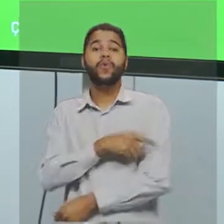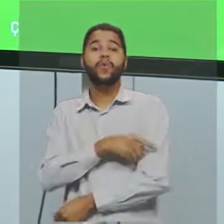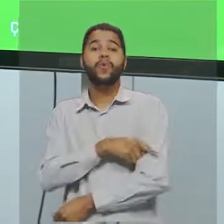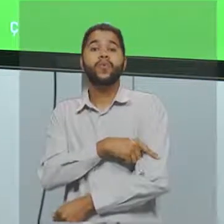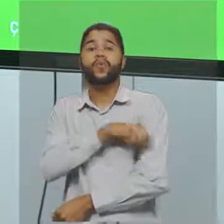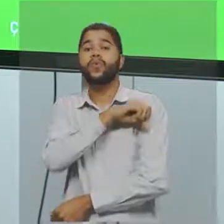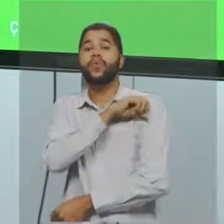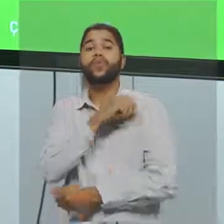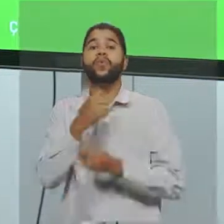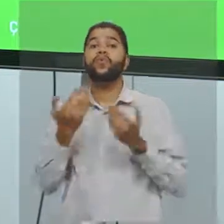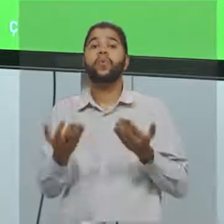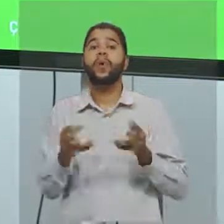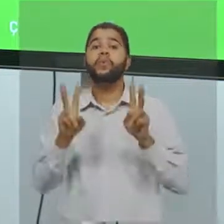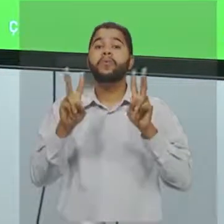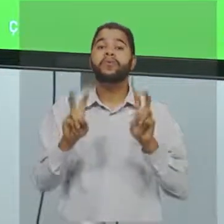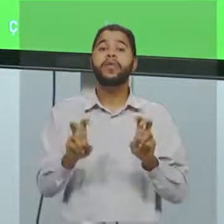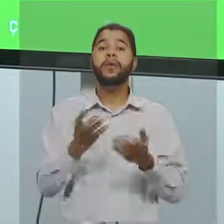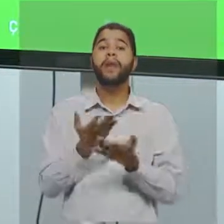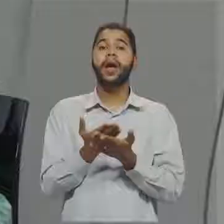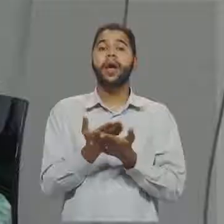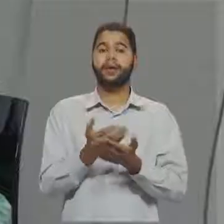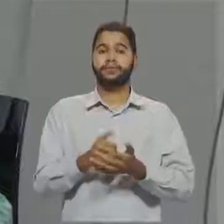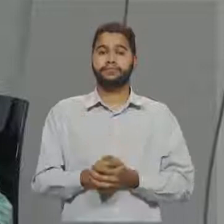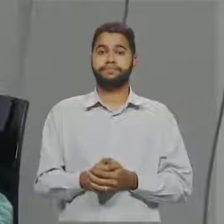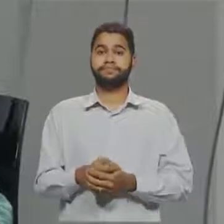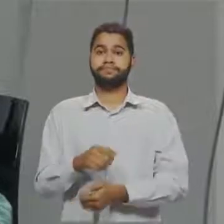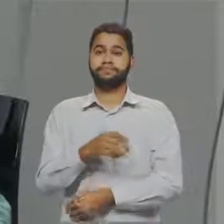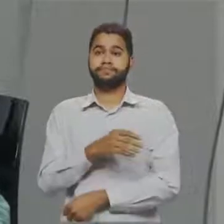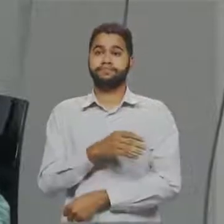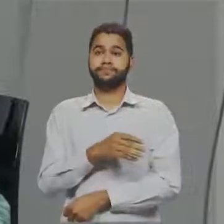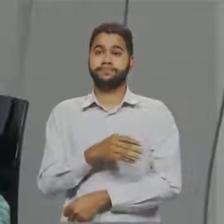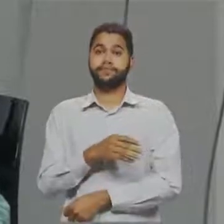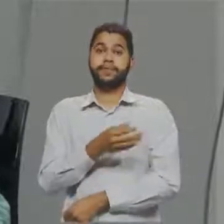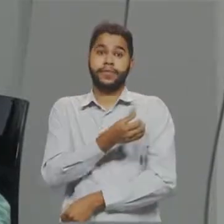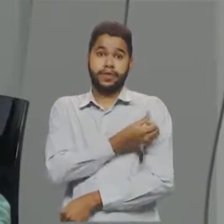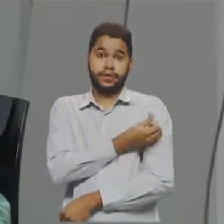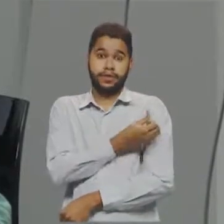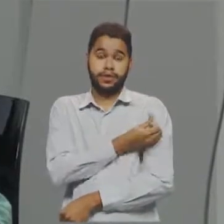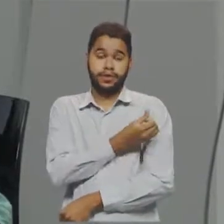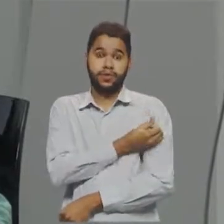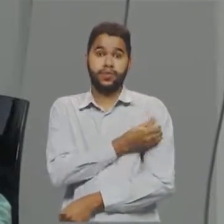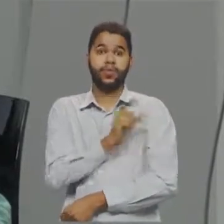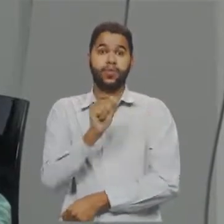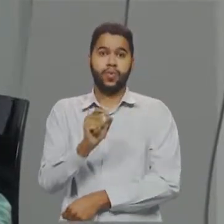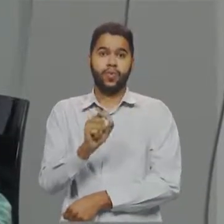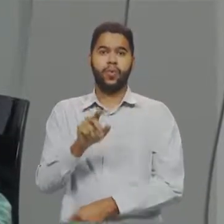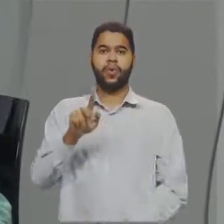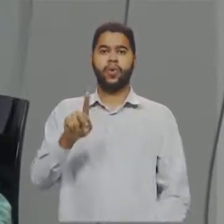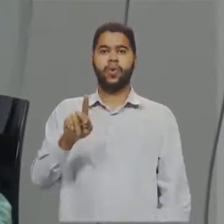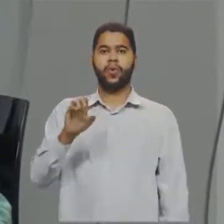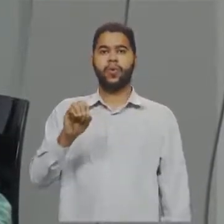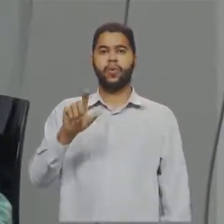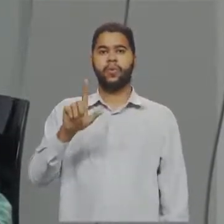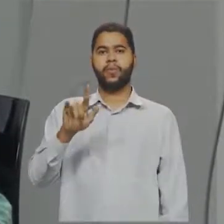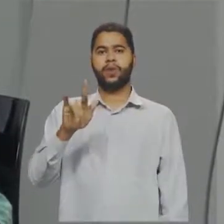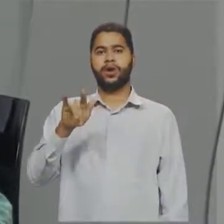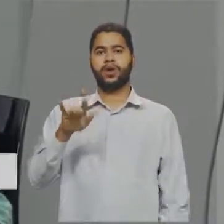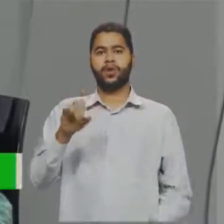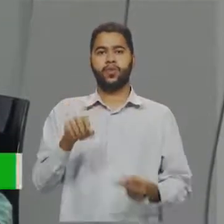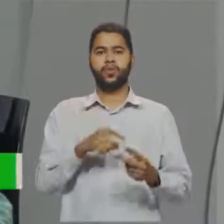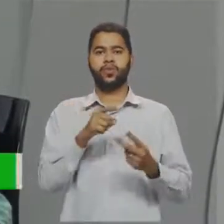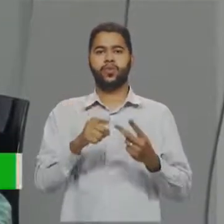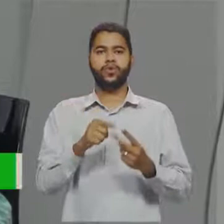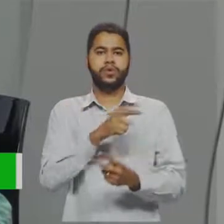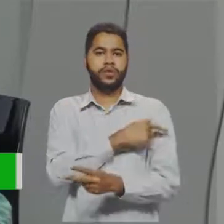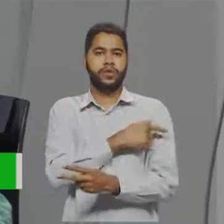professora Silvana, quais foram os temas das aulas de hoje? No 4º ano, no 6º ano, nós falamos de polígonos, 7º ano,